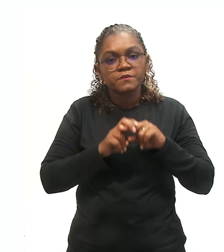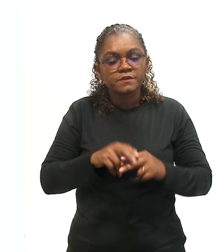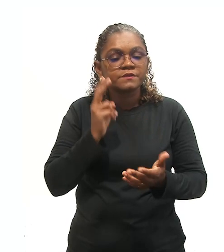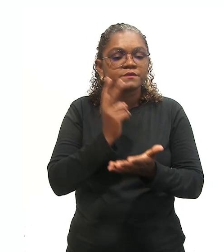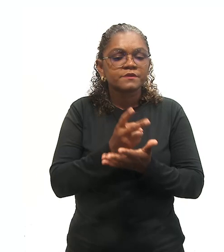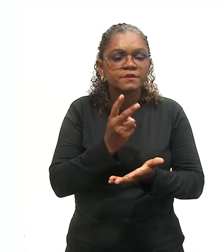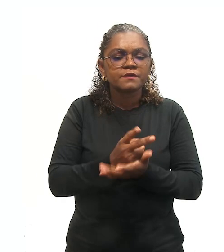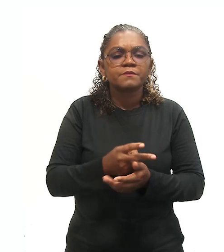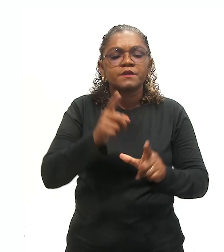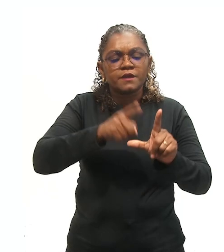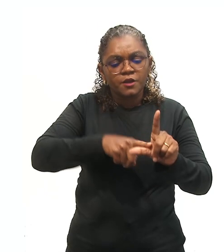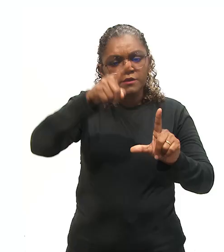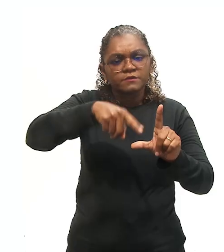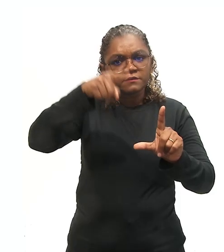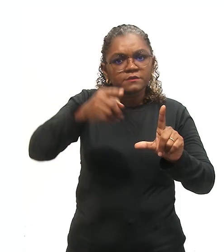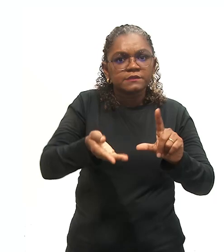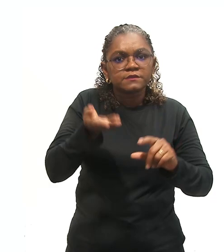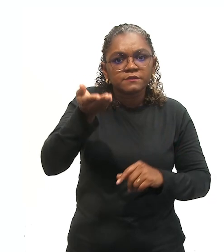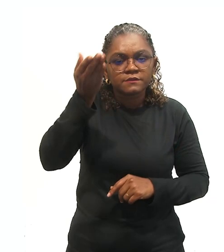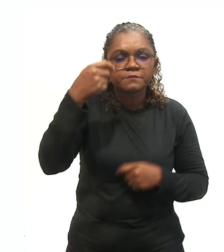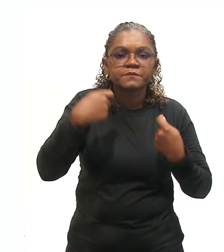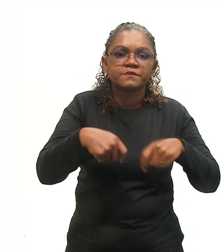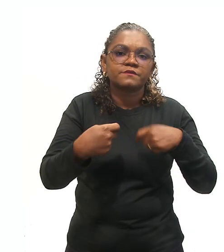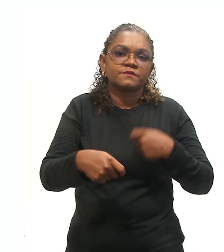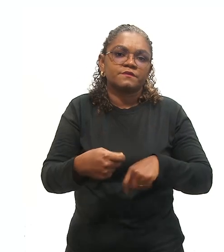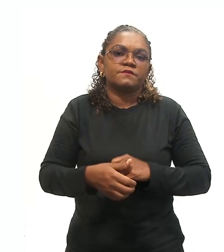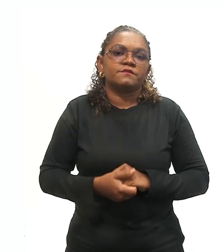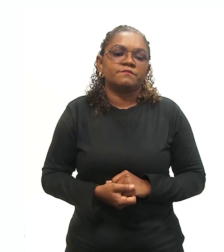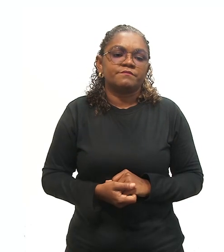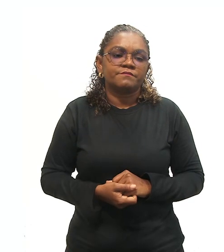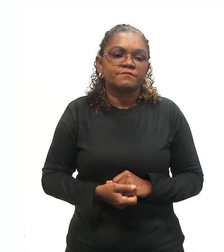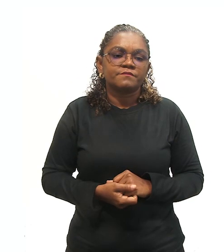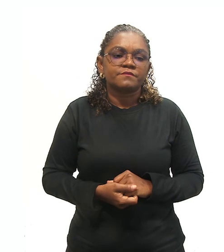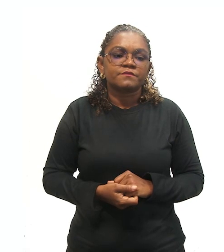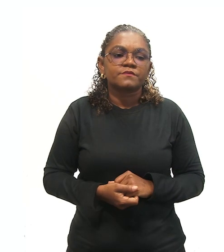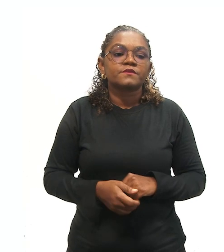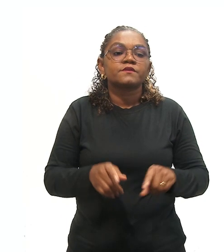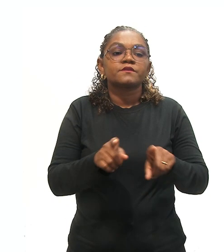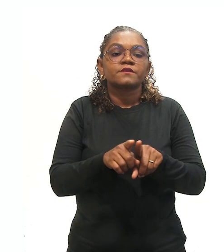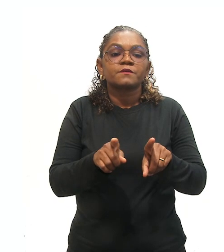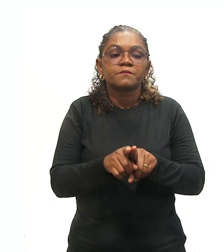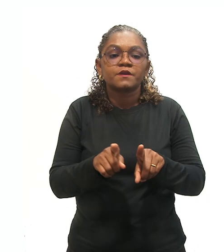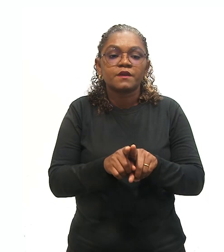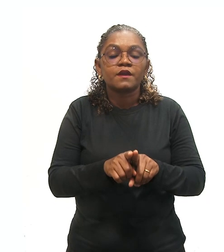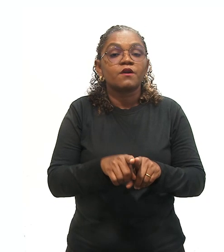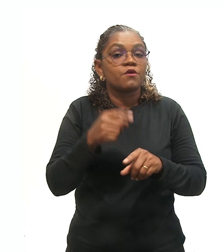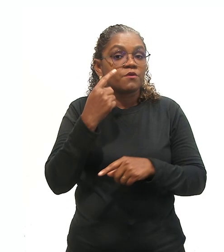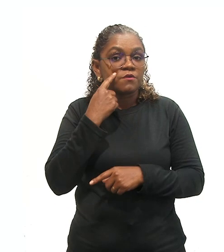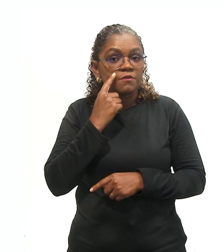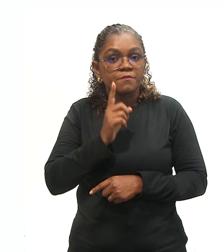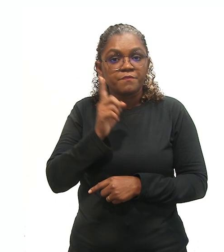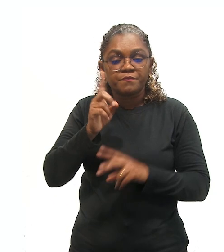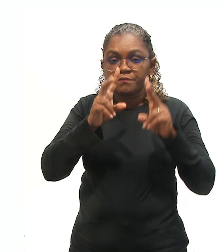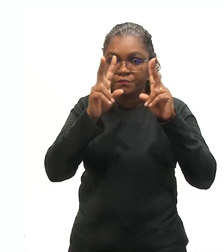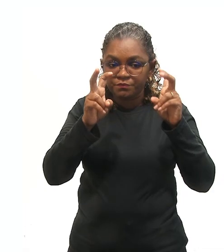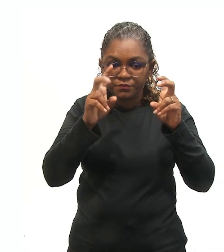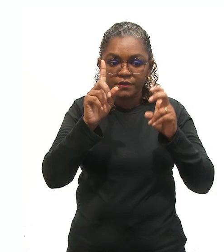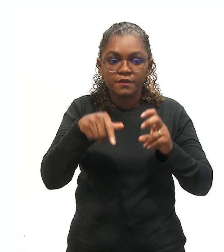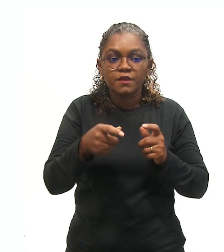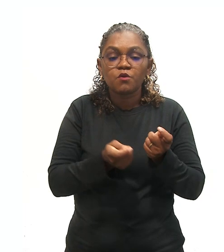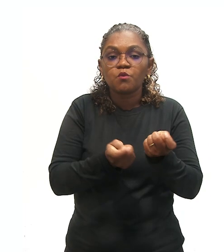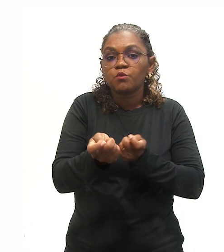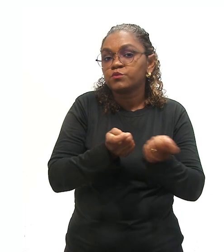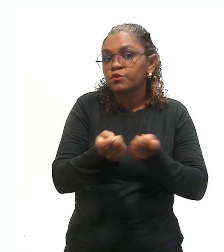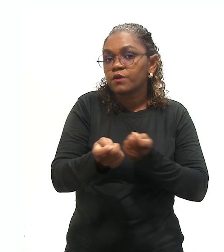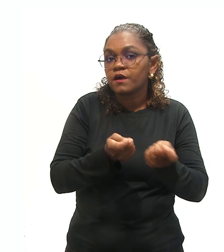o PIB, a gente é obcecado, o PIB tem que estar sempre maior ano após ano. Além disso, outro objeto muito importante de estudo da economia é o controle da